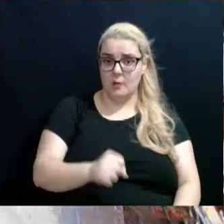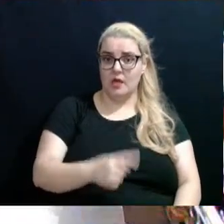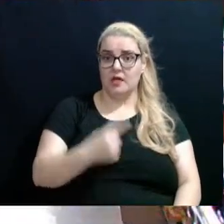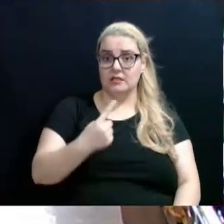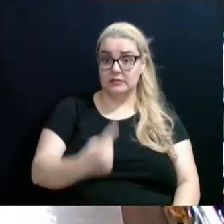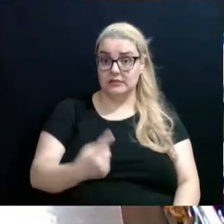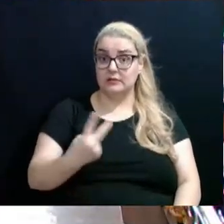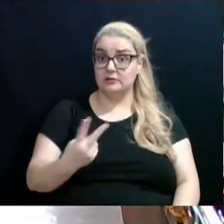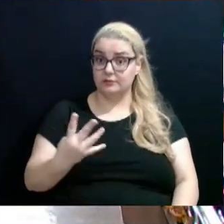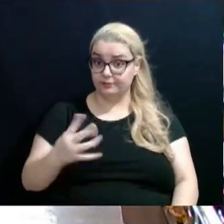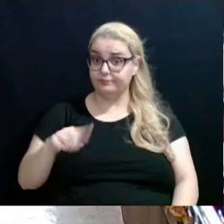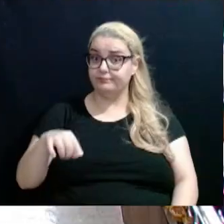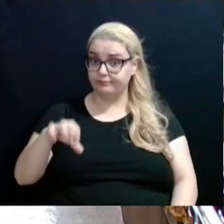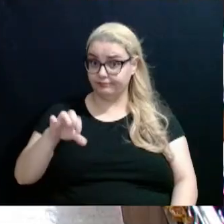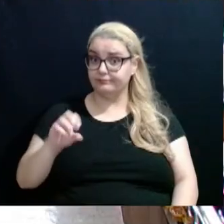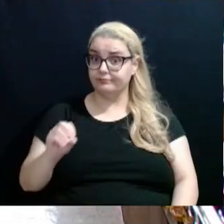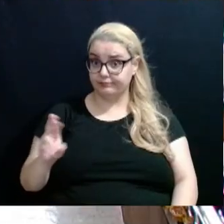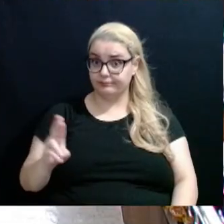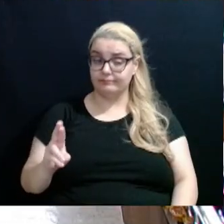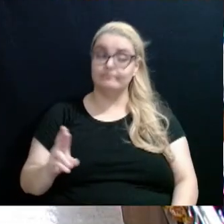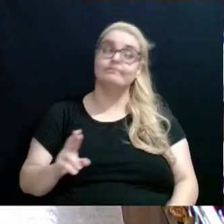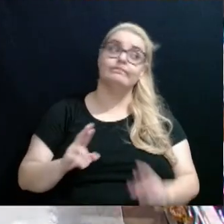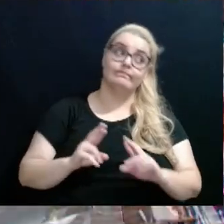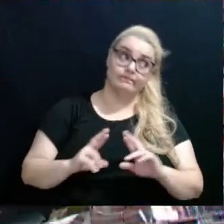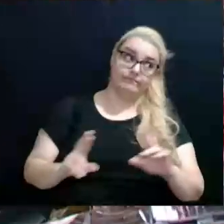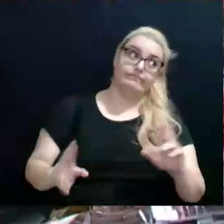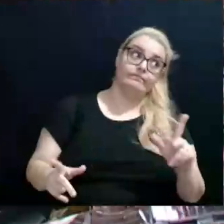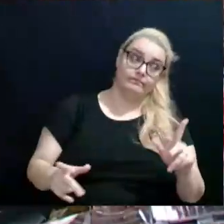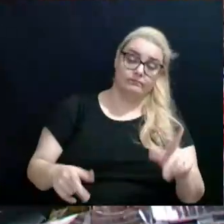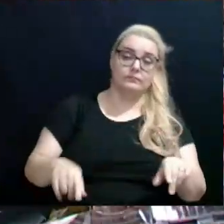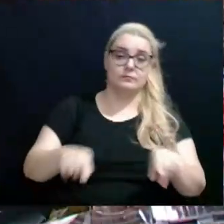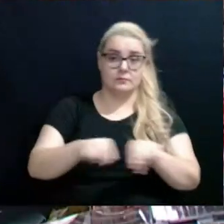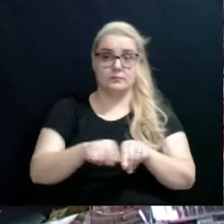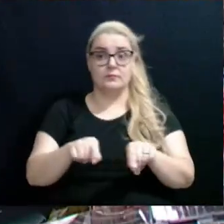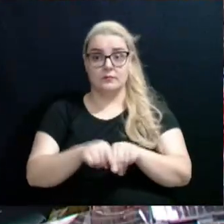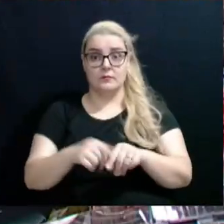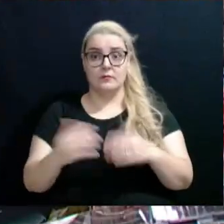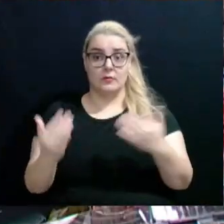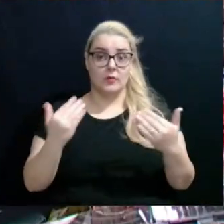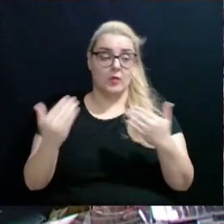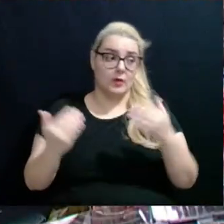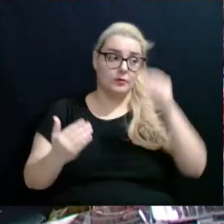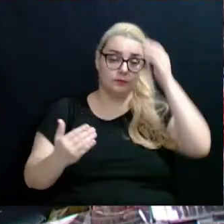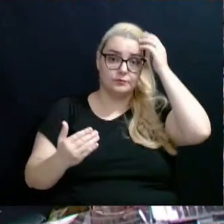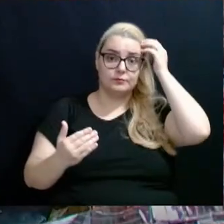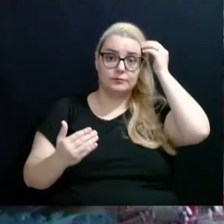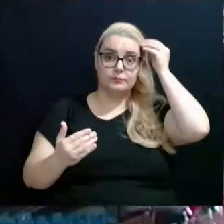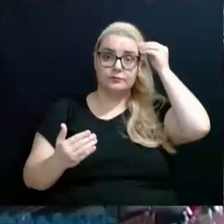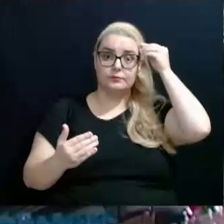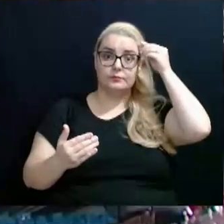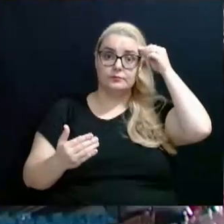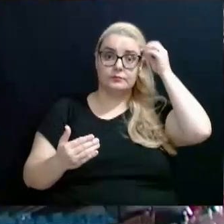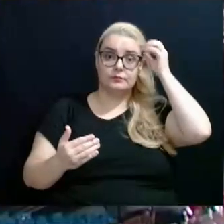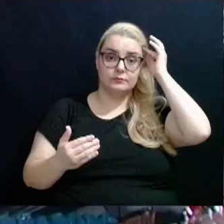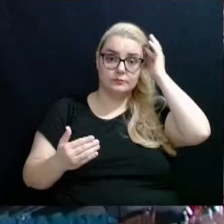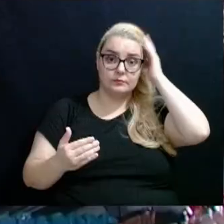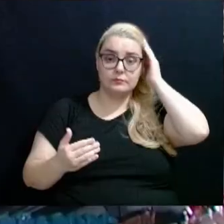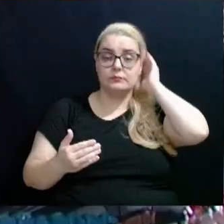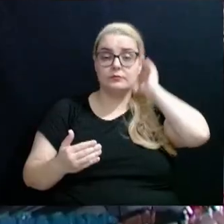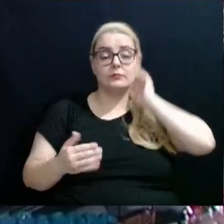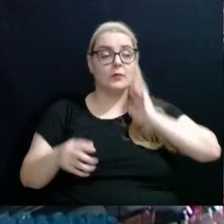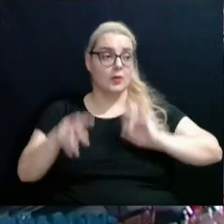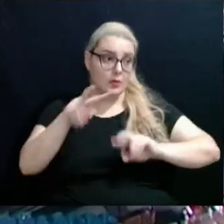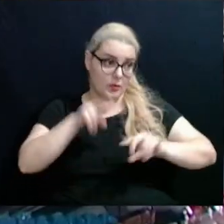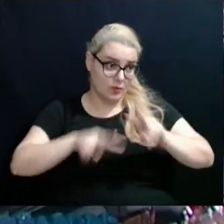124,90. É bem diferente, né? Mas também em comparação aí com a questão visual também, né?